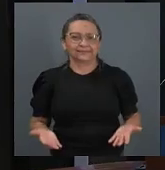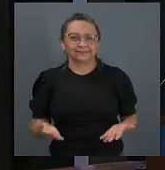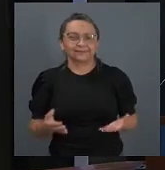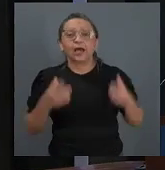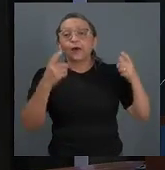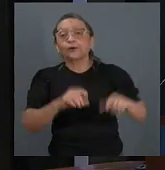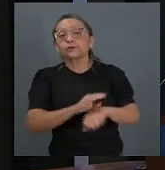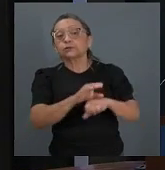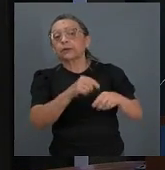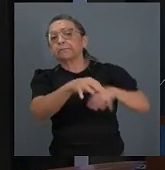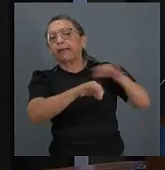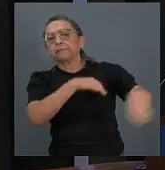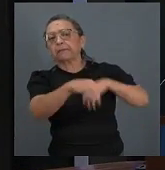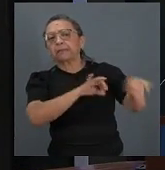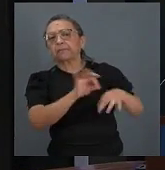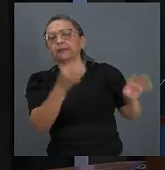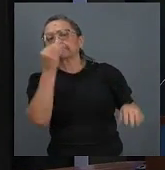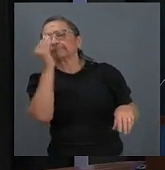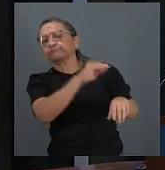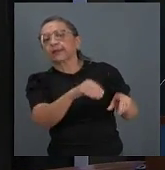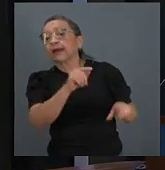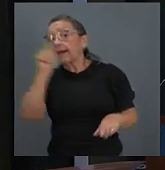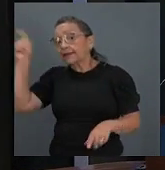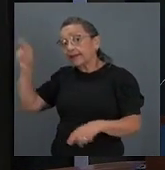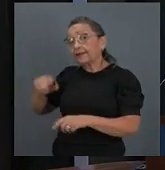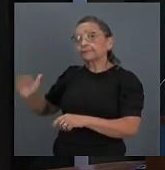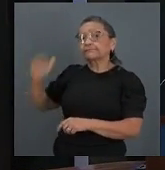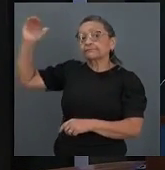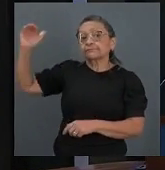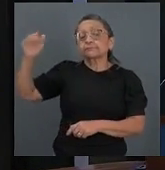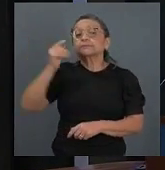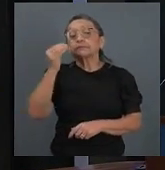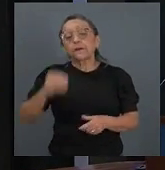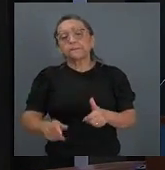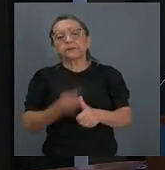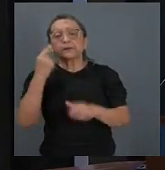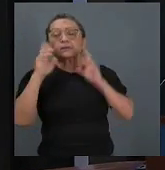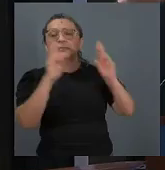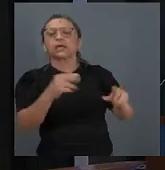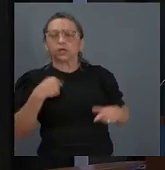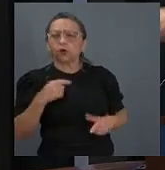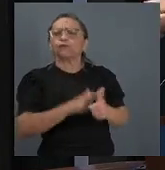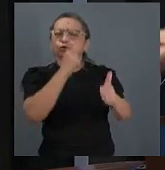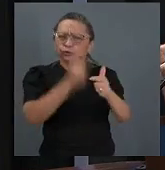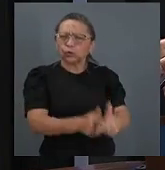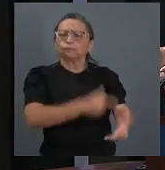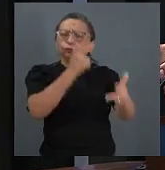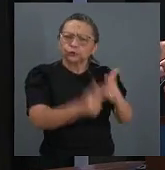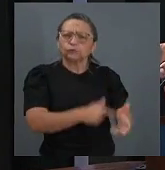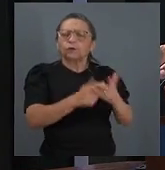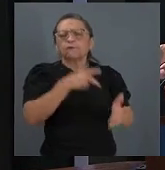onde a Constituição é rasgada por aqueles que deveriam ser os primeiros a respeitar. E eu vou de novo trazer isso à tona